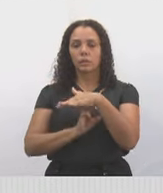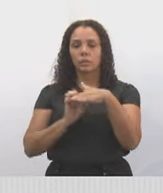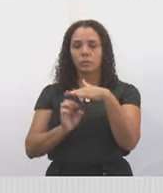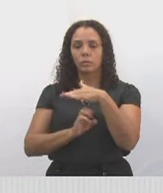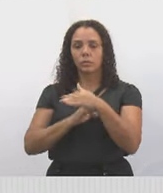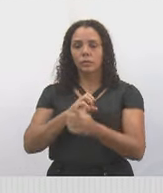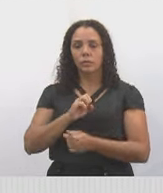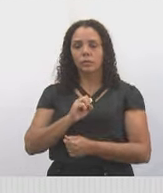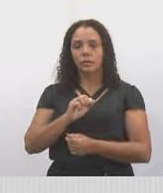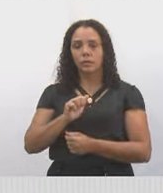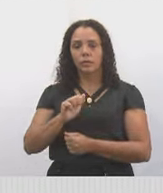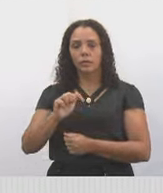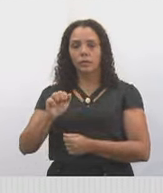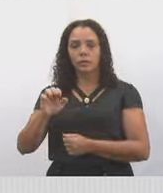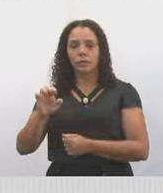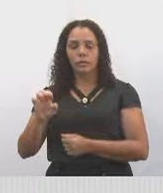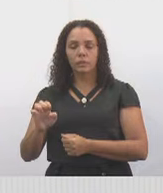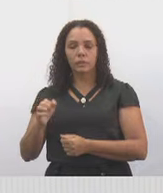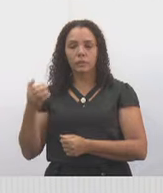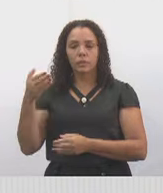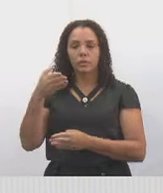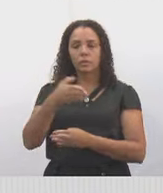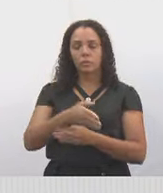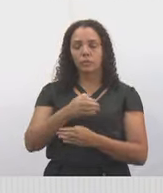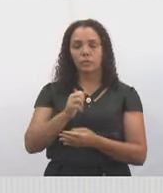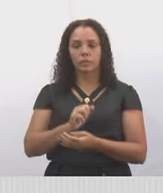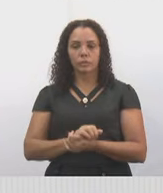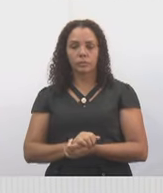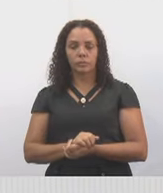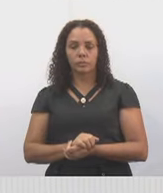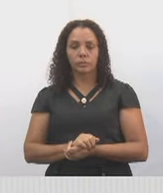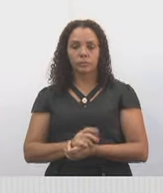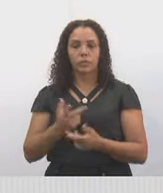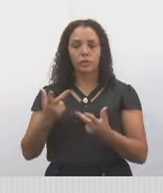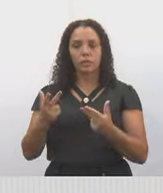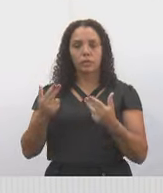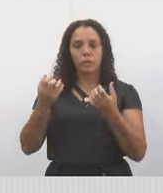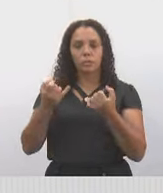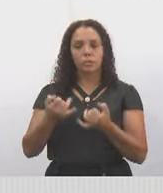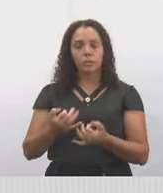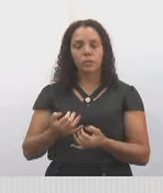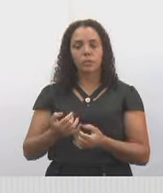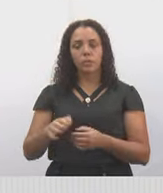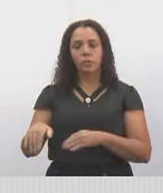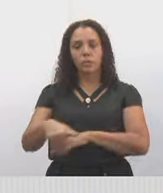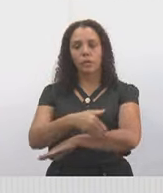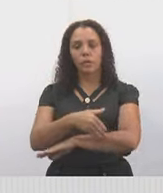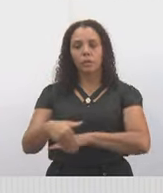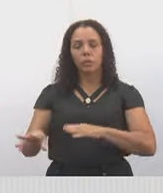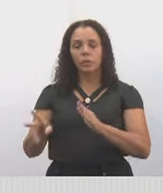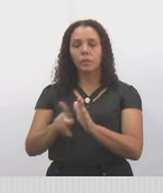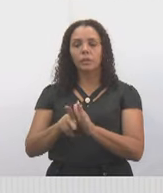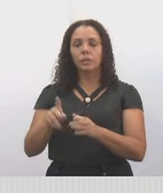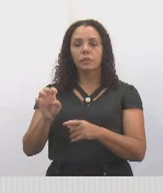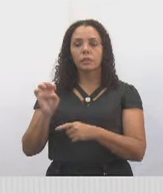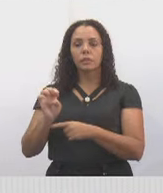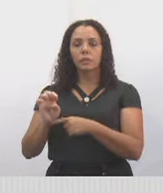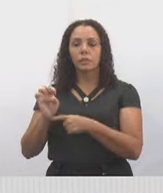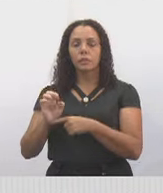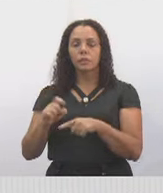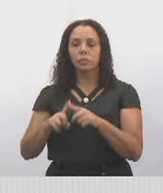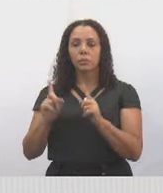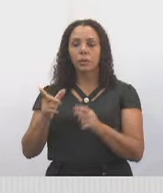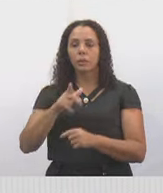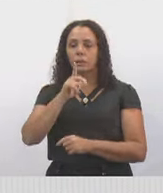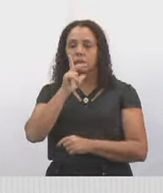a localidade como eu falei é uma via Estadual porém a água que faz parte dos comércios das